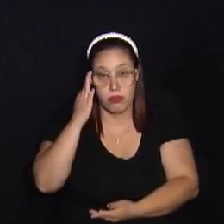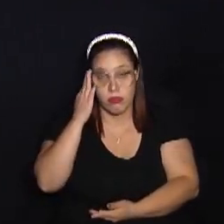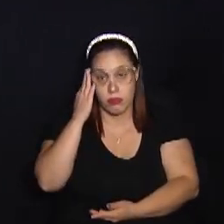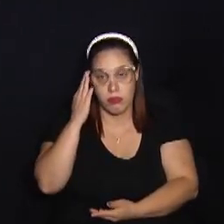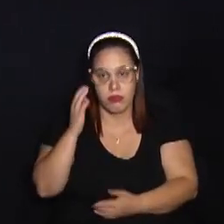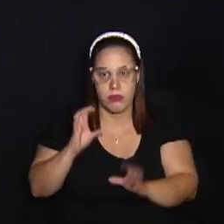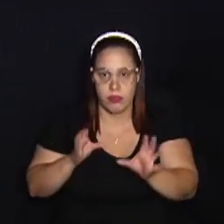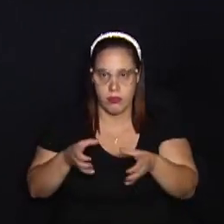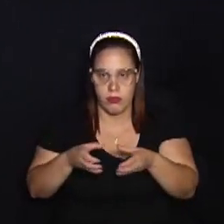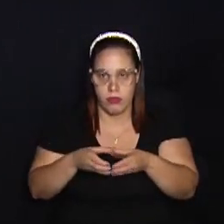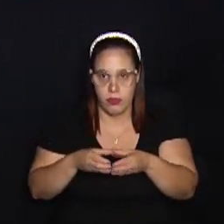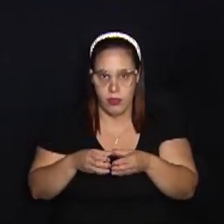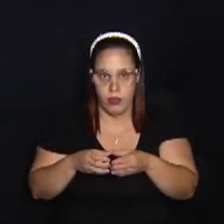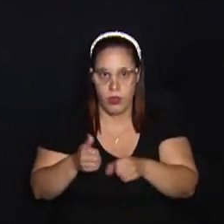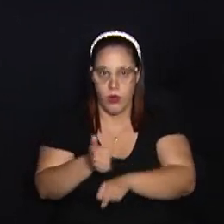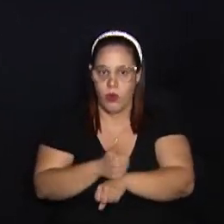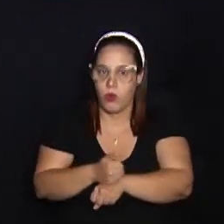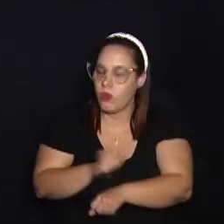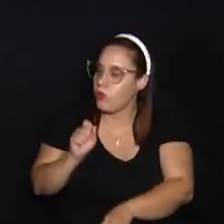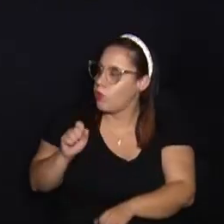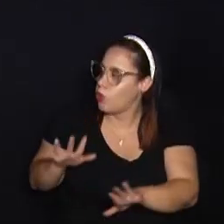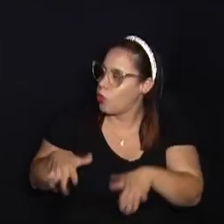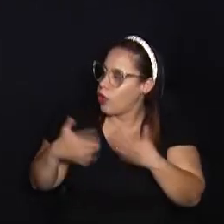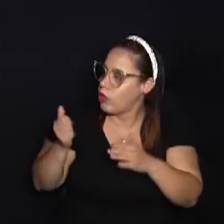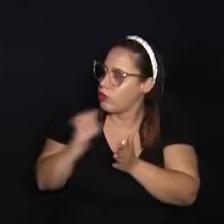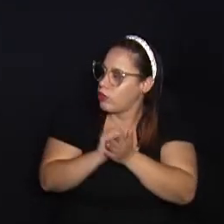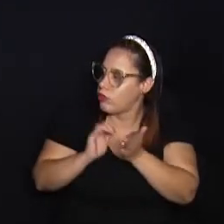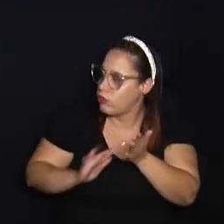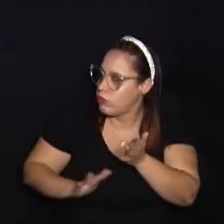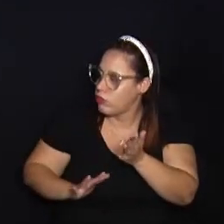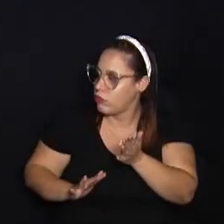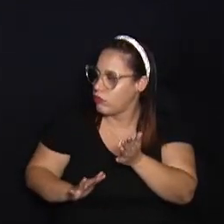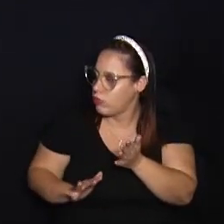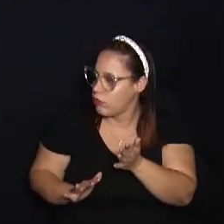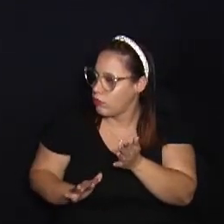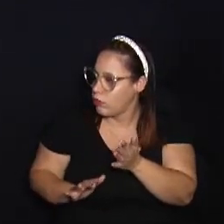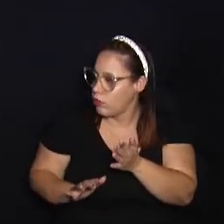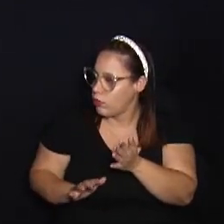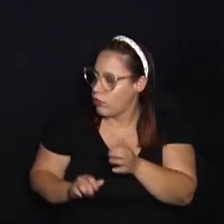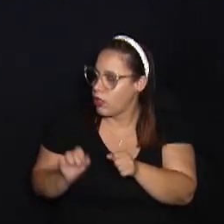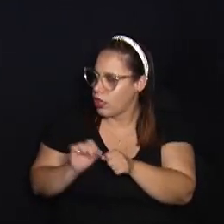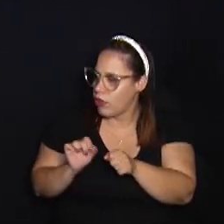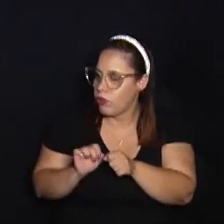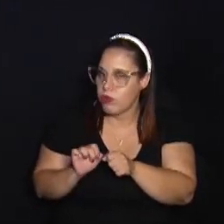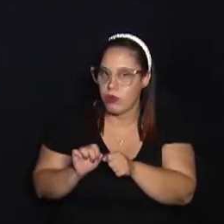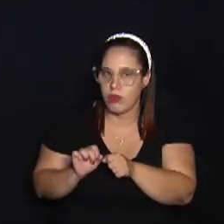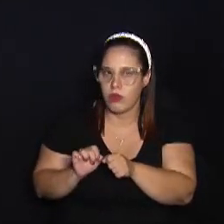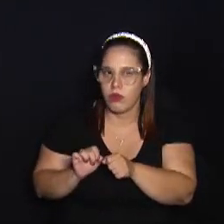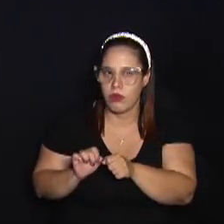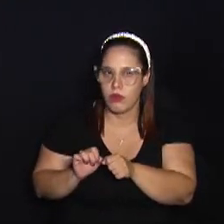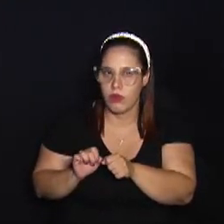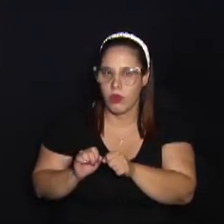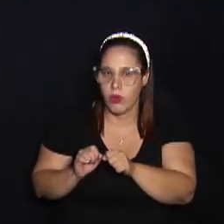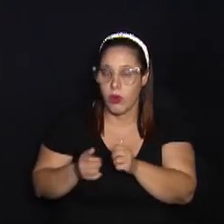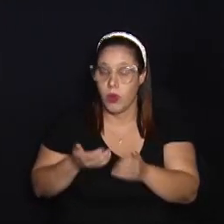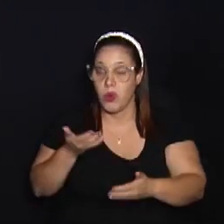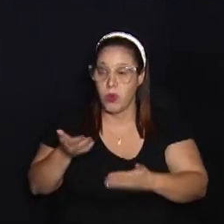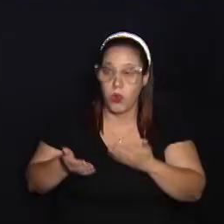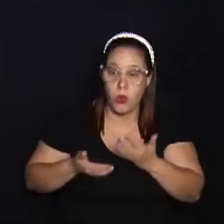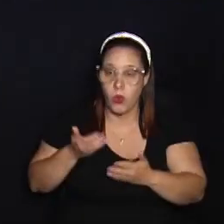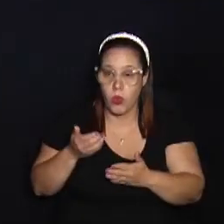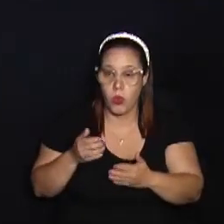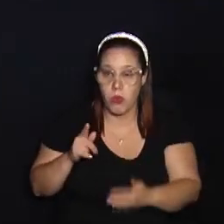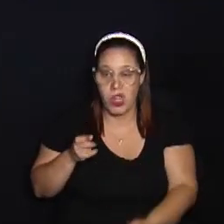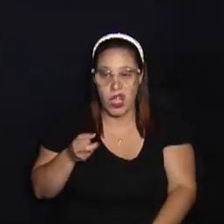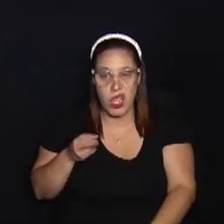aí desse cenário da profissão. E quais as atividades que vocês desempenham, né? Quais as